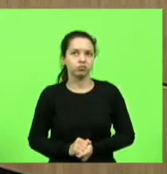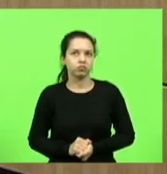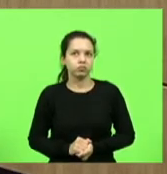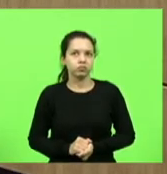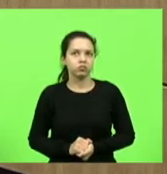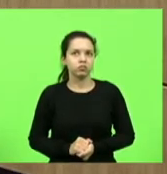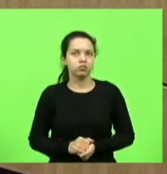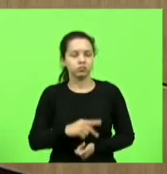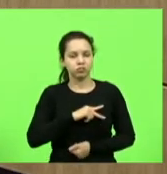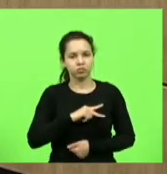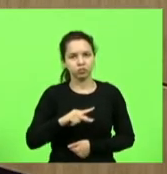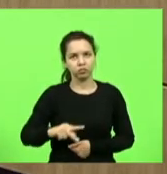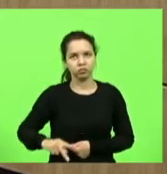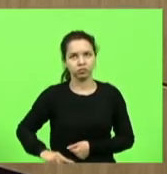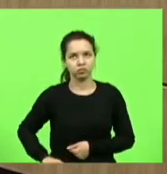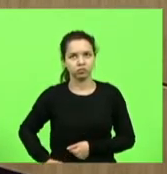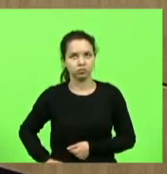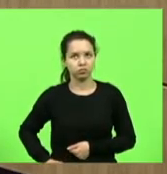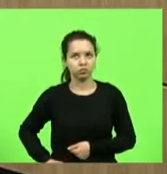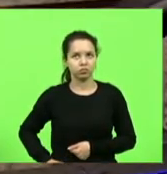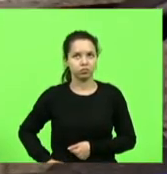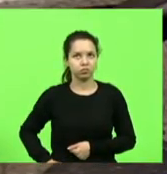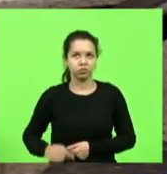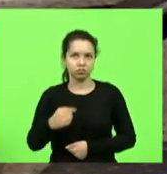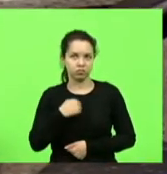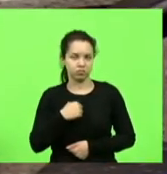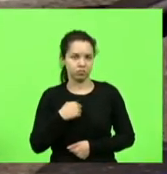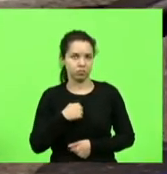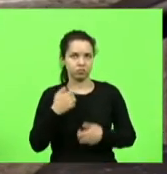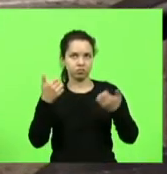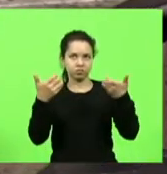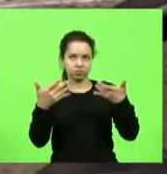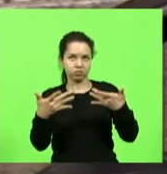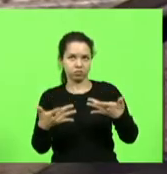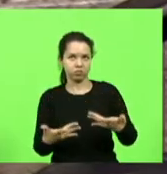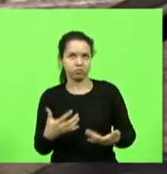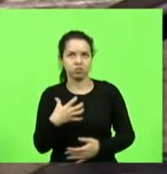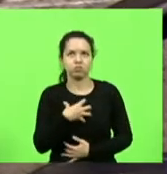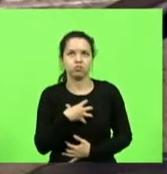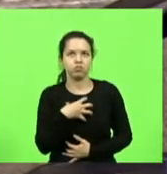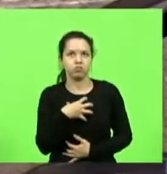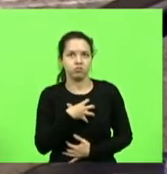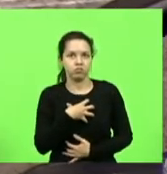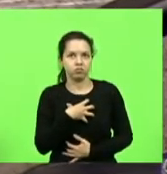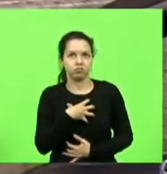Presidente, eu não vou tentar aqui explicar um sentimento que me move.